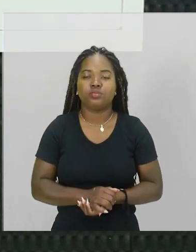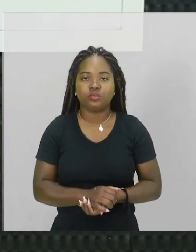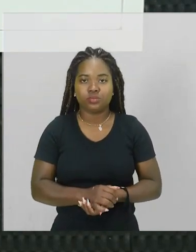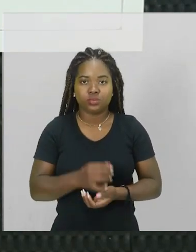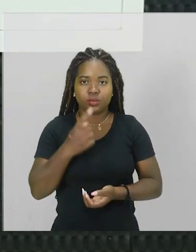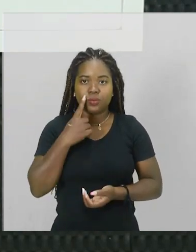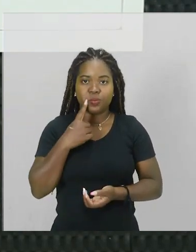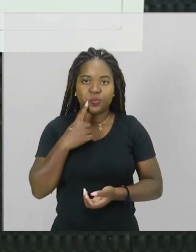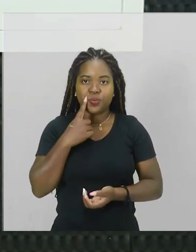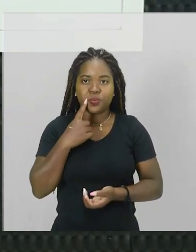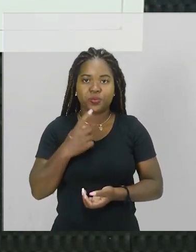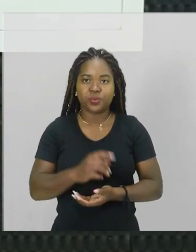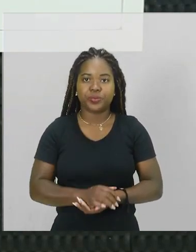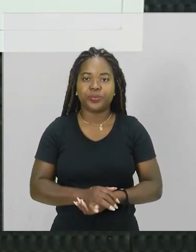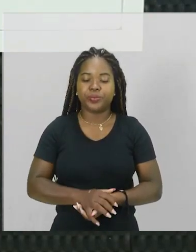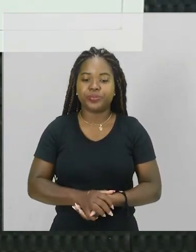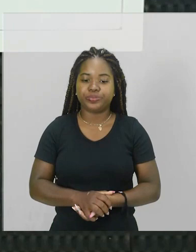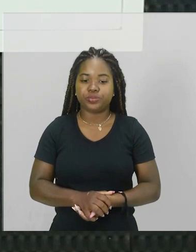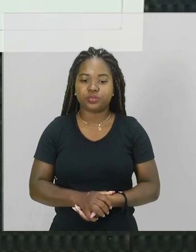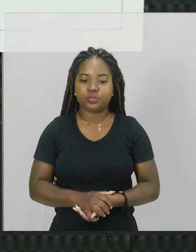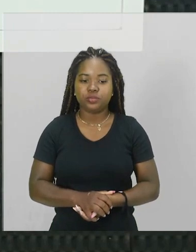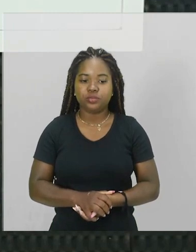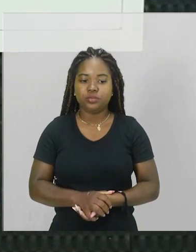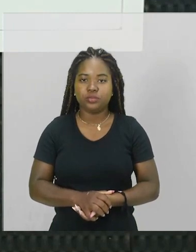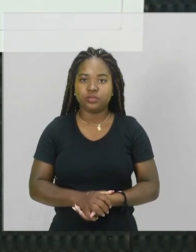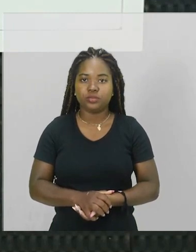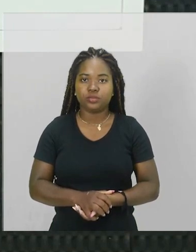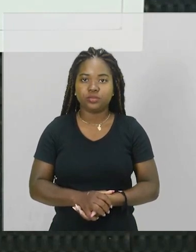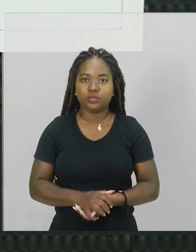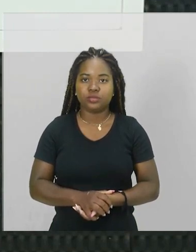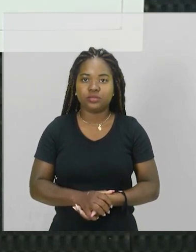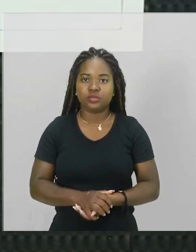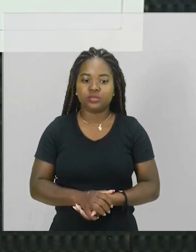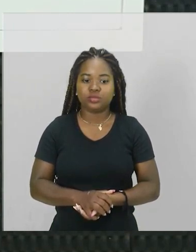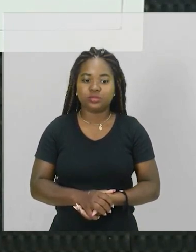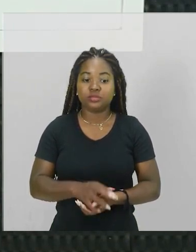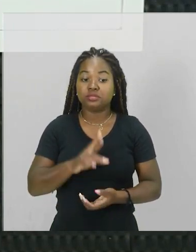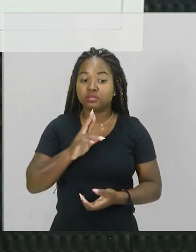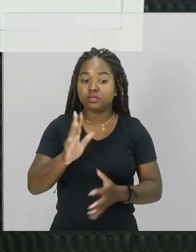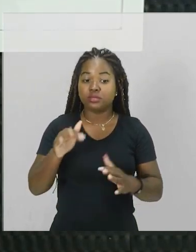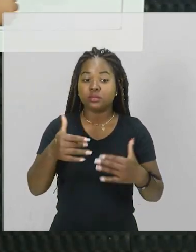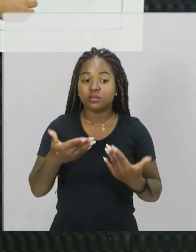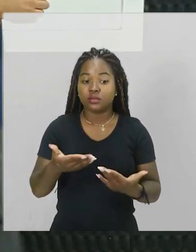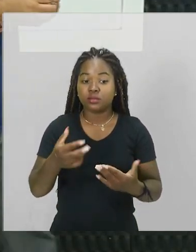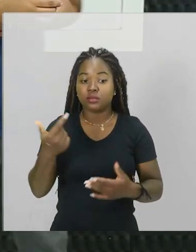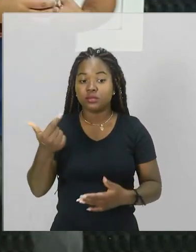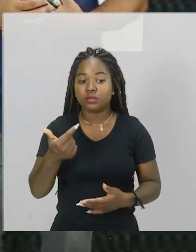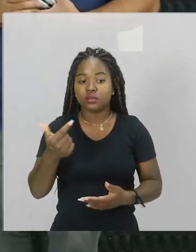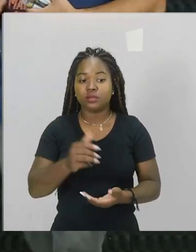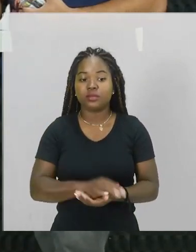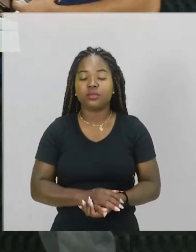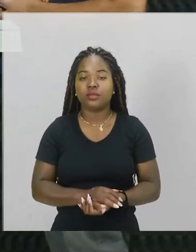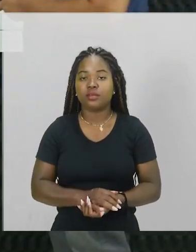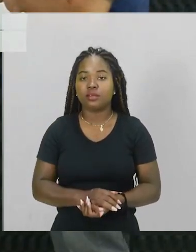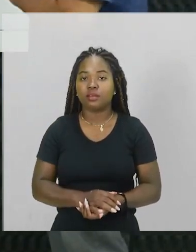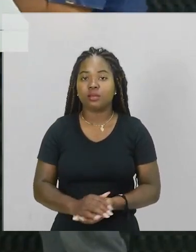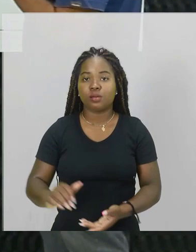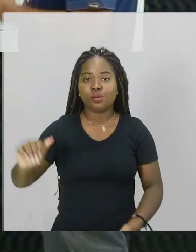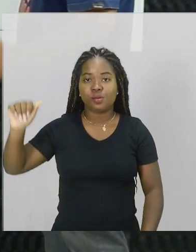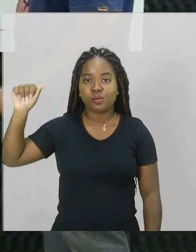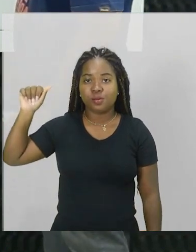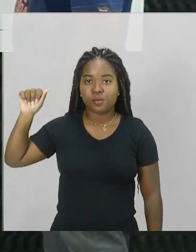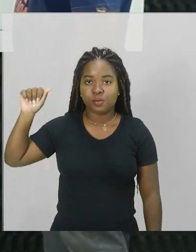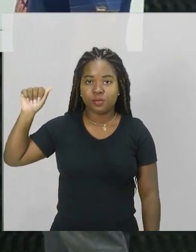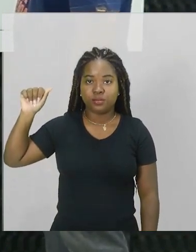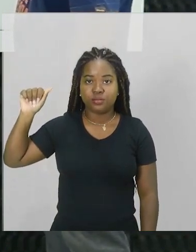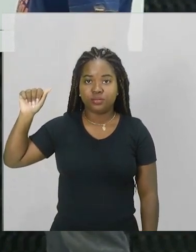reflexo acaba incidindo aí no olho humano, tá certo? Então a resposta da segunda é a